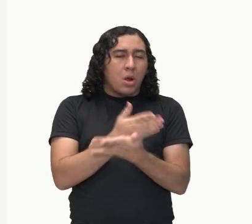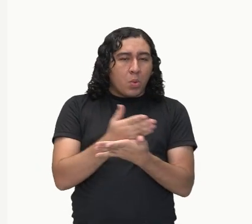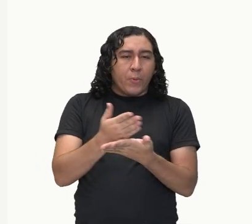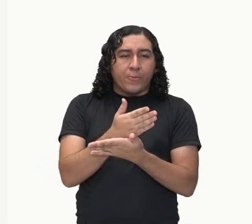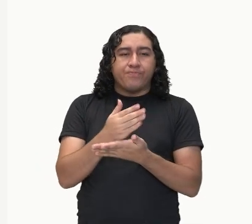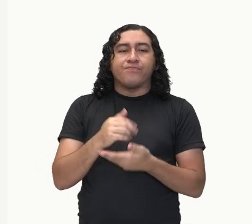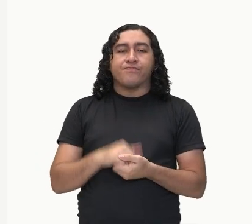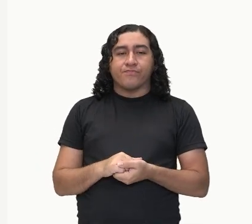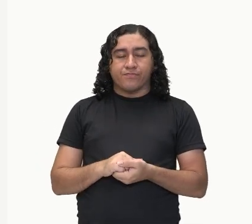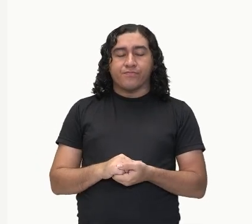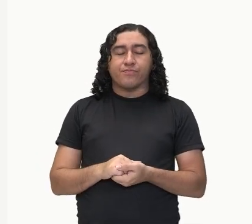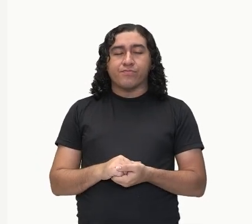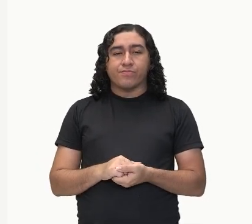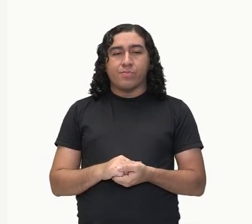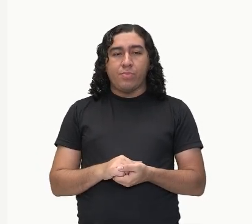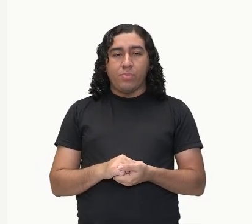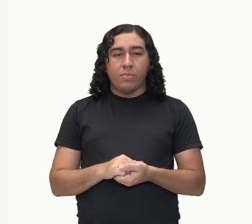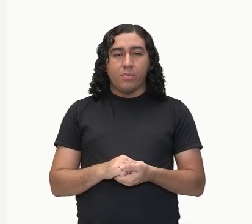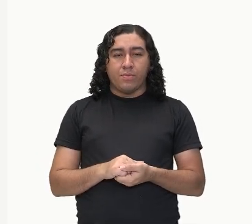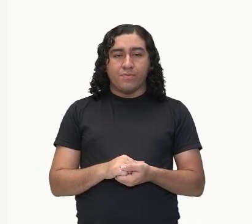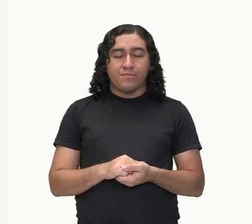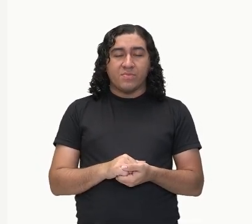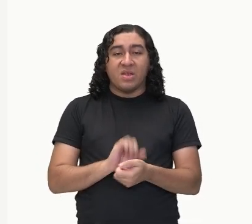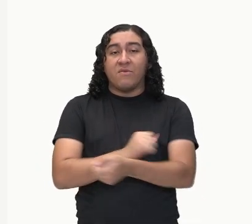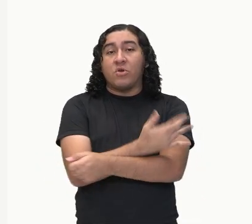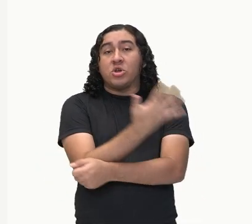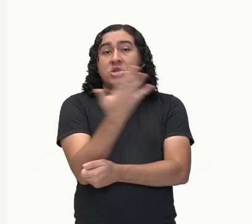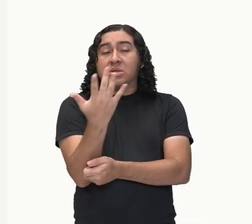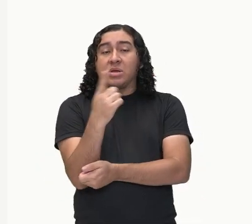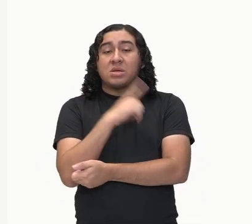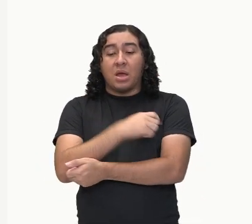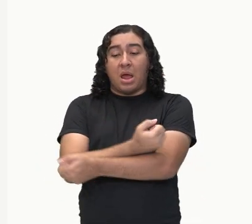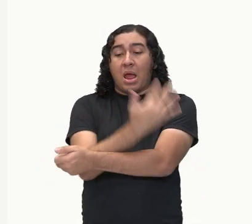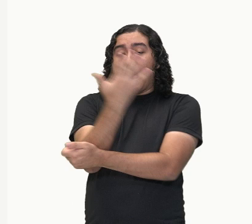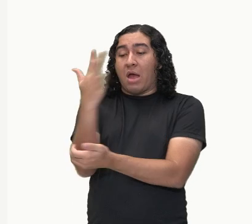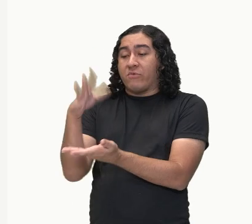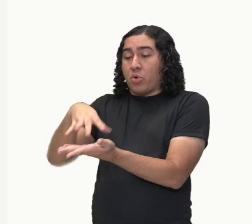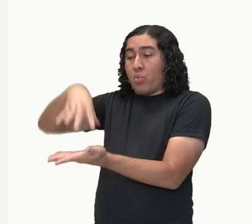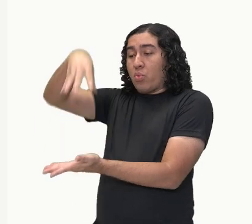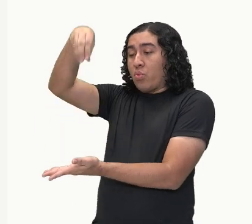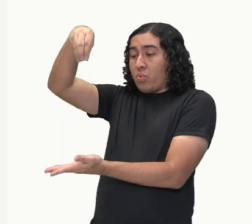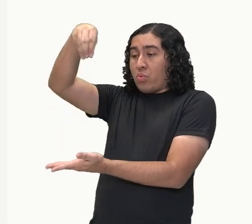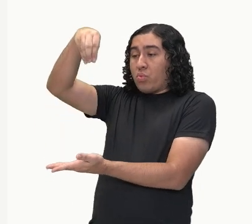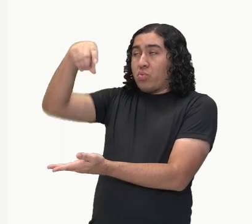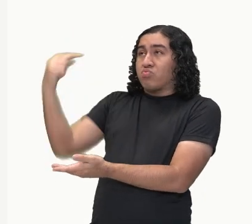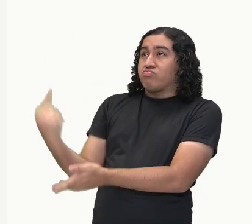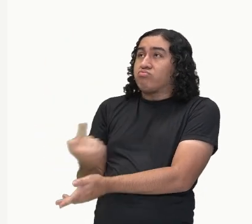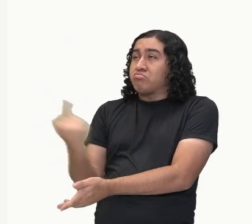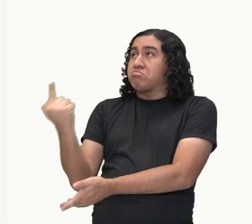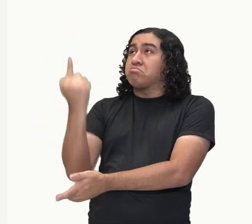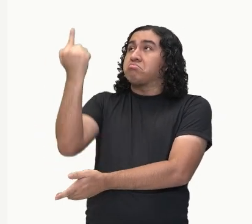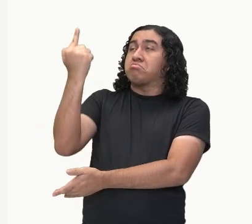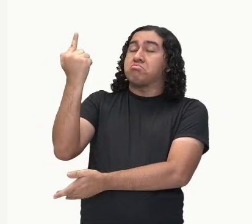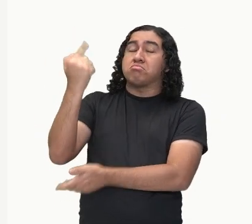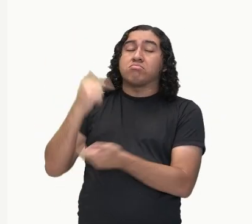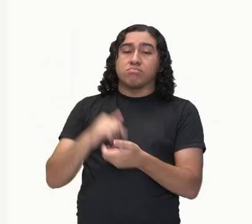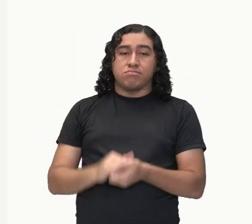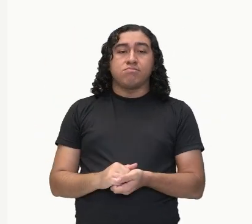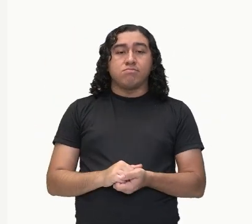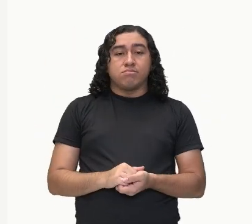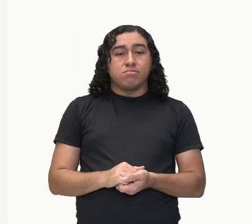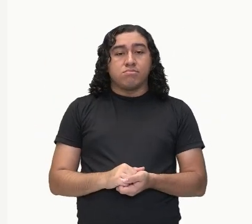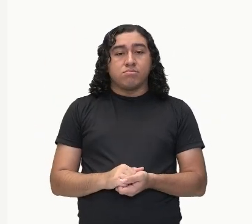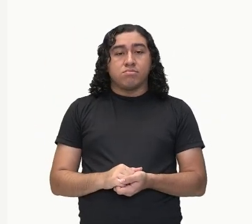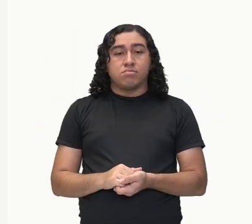bem rigorosos. Sua vegetação é de floresta de coníferas, com árvores como pinheiros, abetos